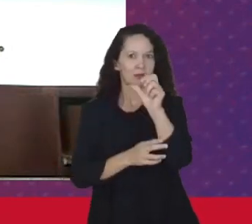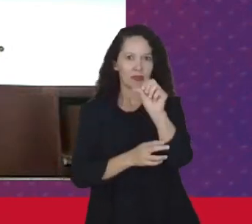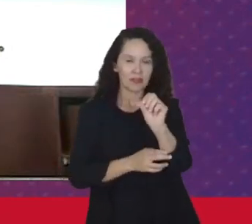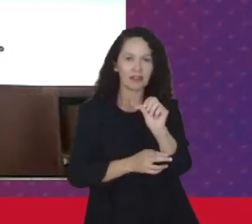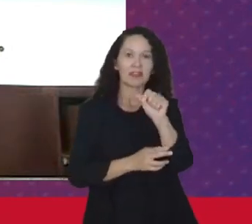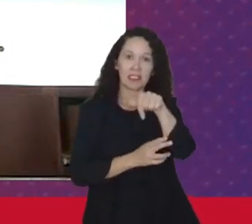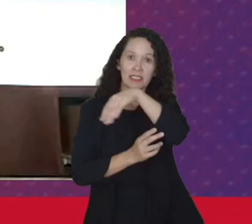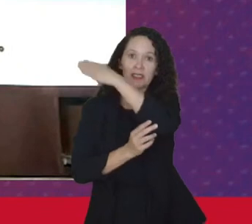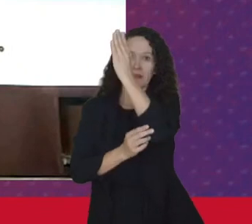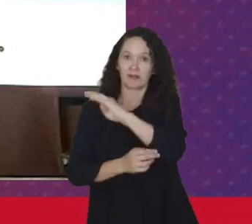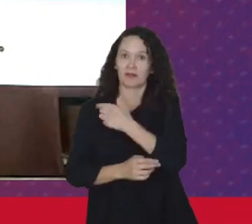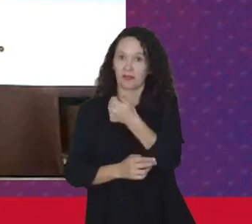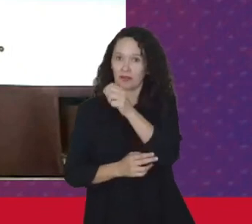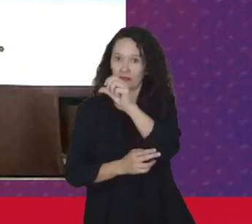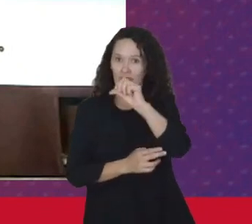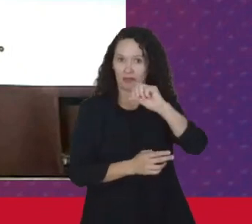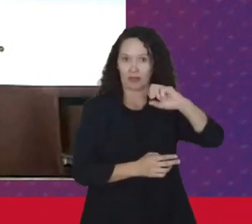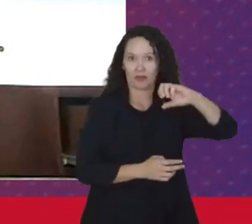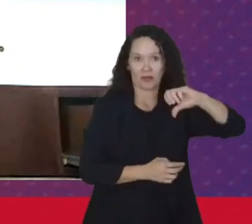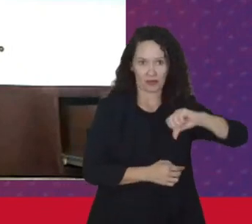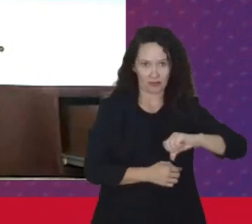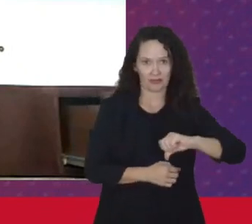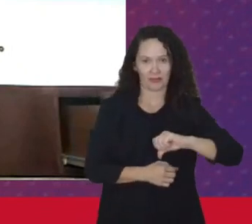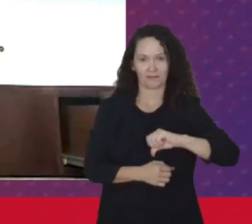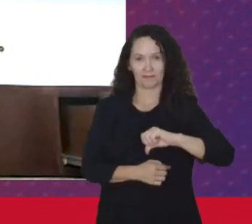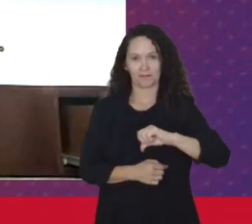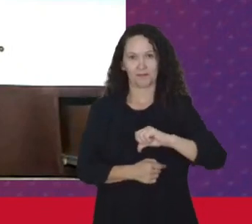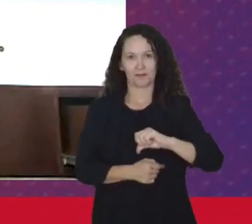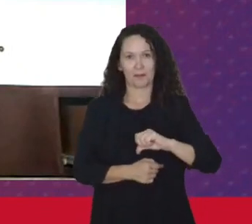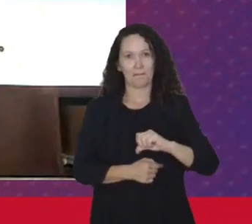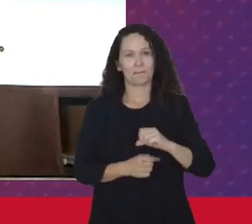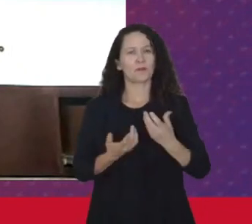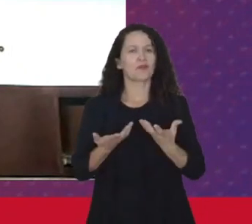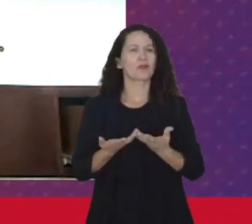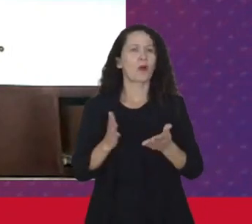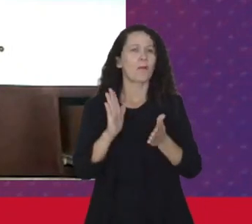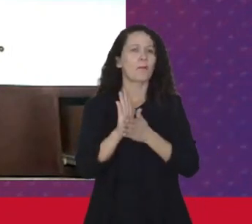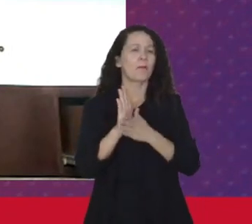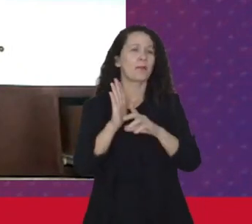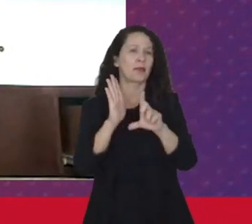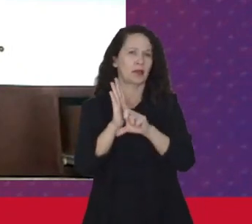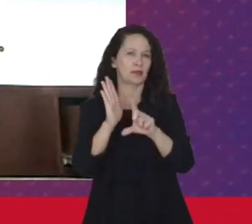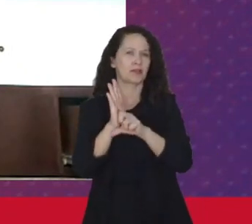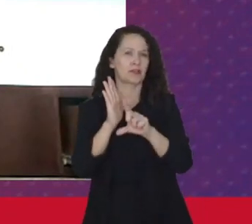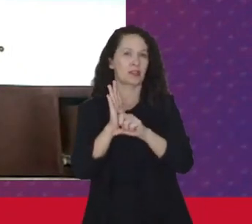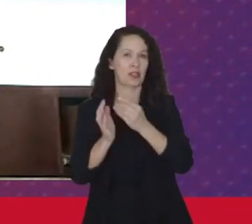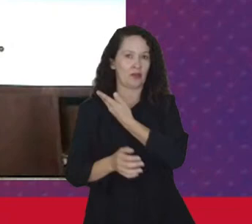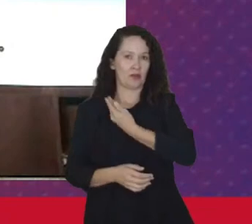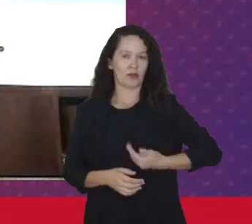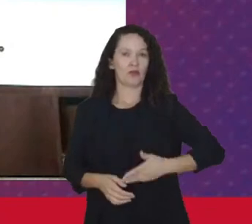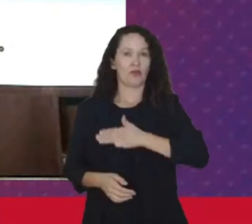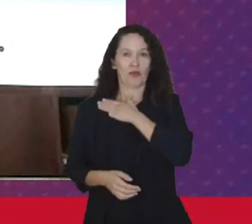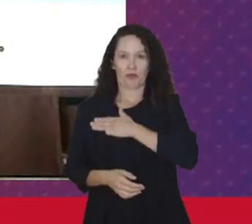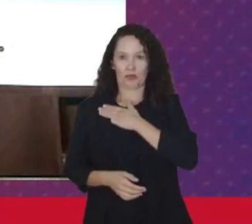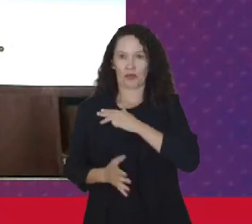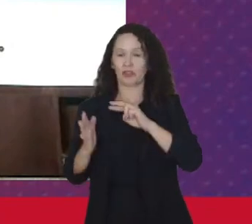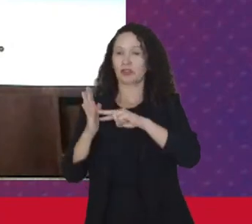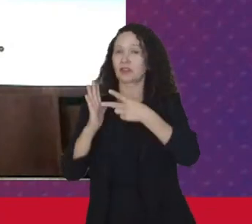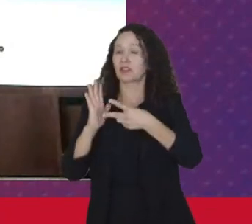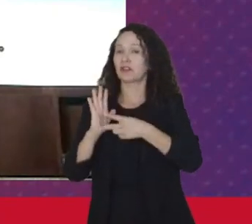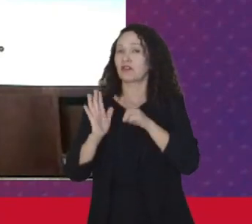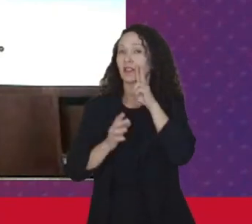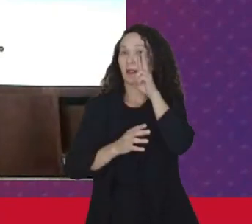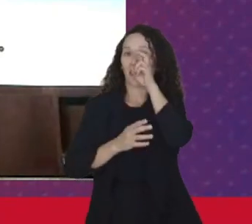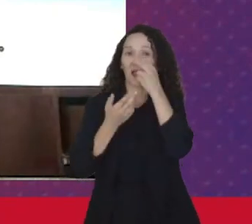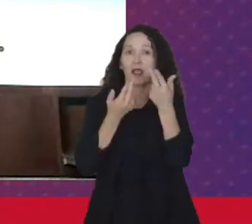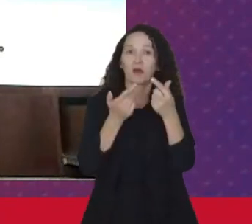promulgada aqui no Brasil em 2009, na forma de emenda constitucional, foi no governo Lula, ou seja, ela tem força